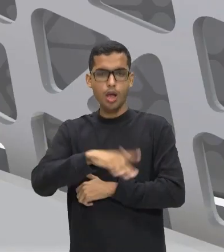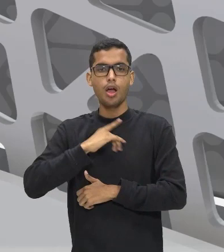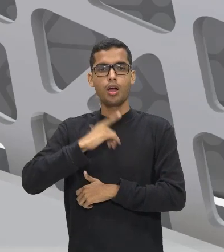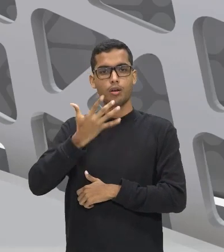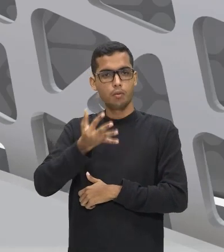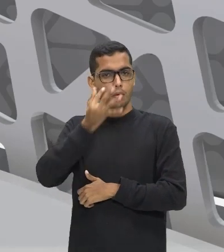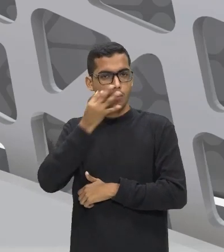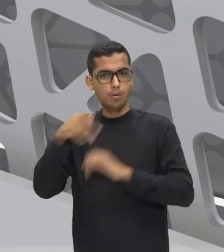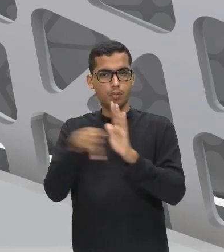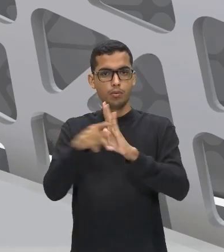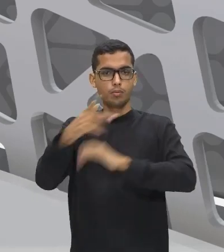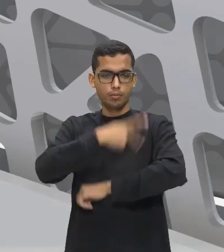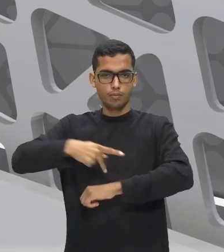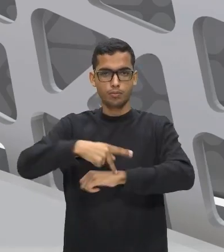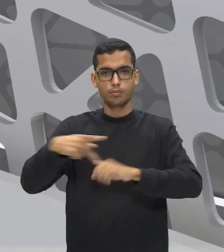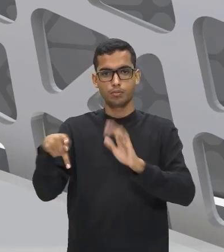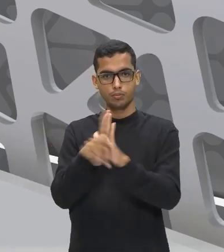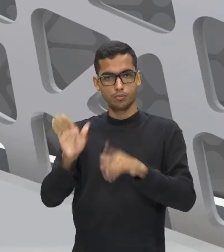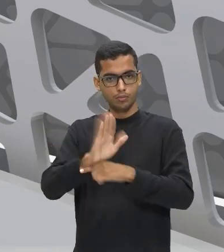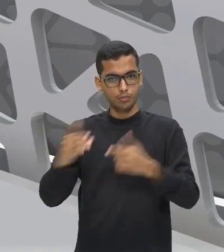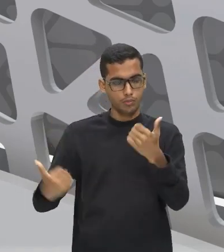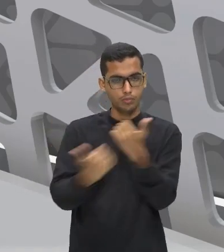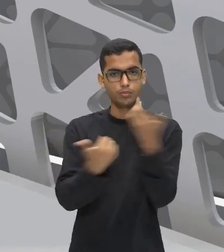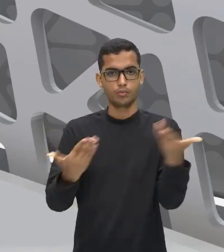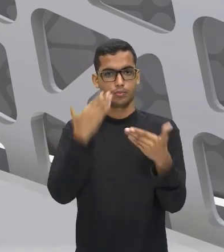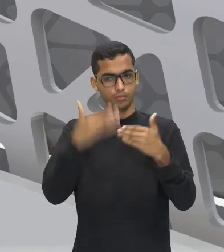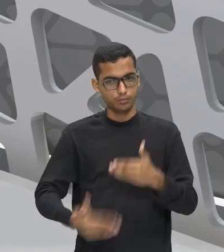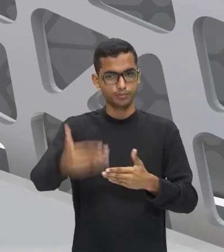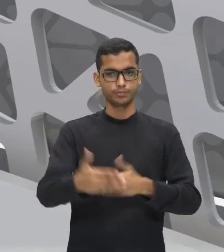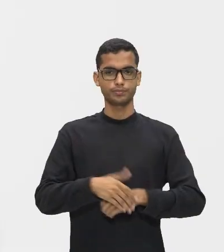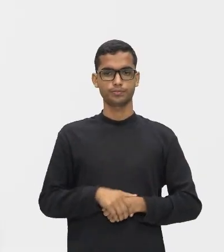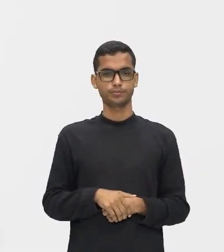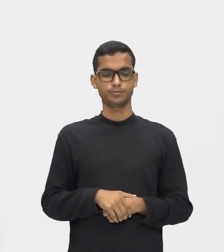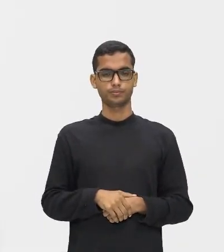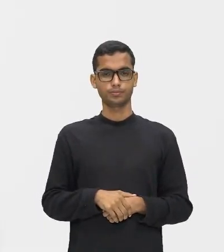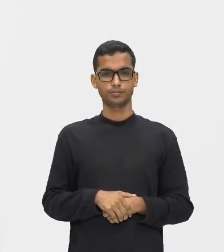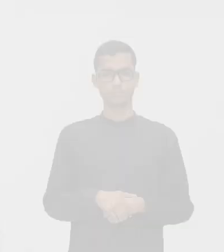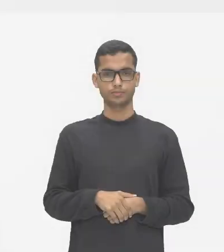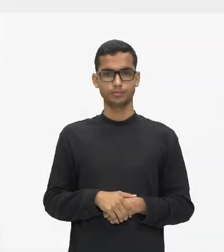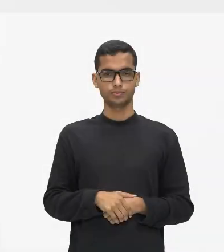com a ajuda dos mapas. Então, vamos lá dar início às nossas aulas.